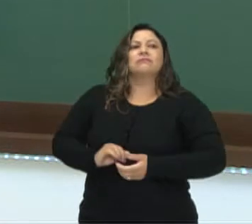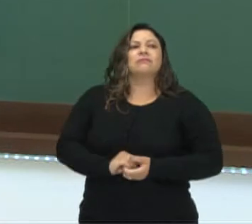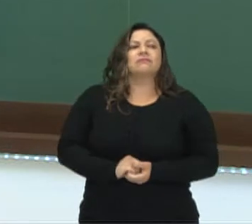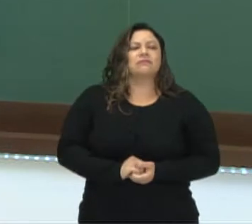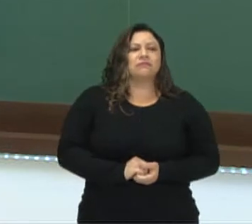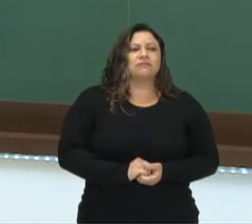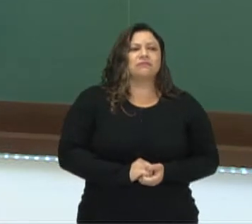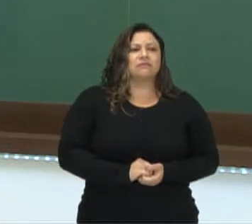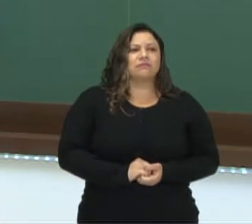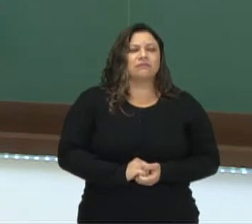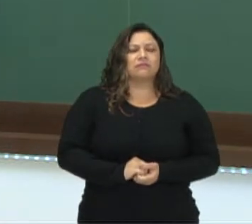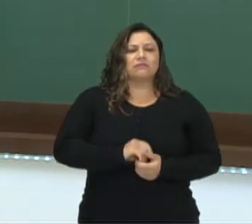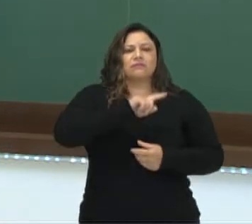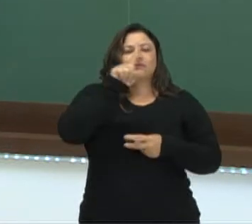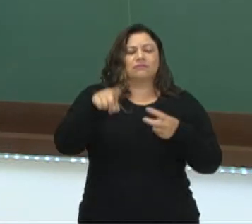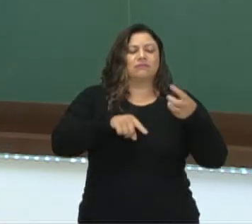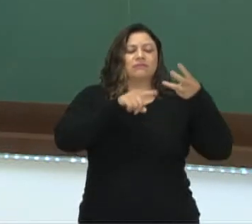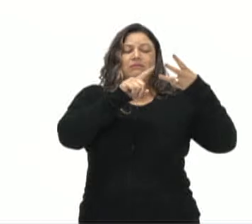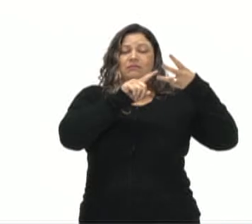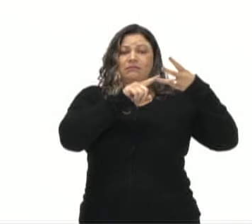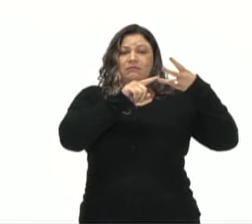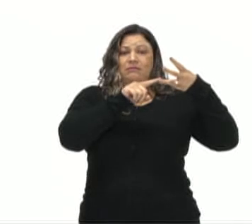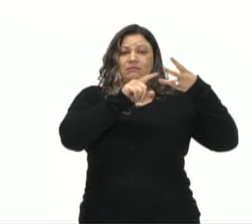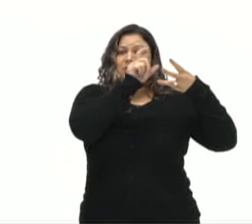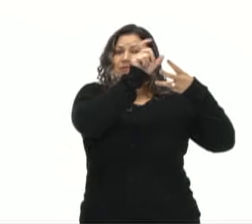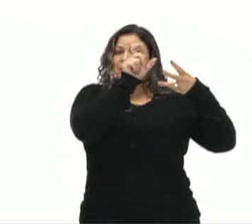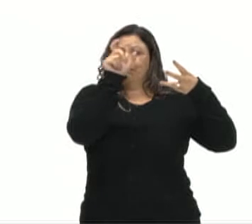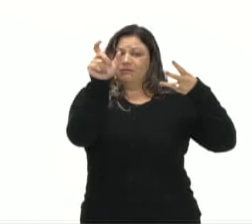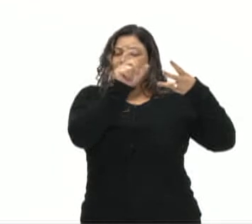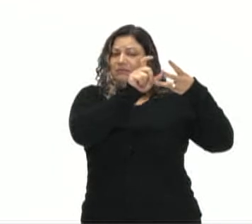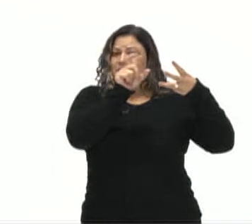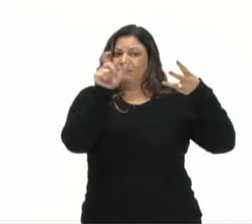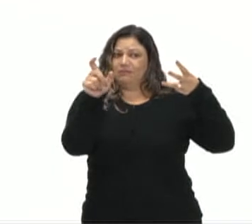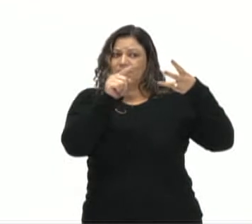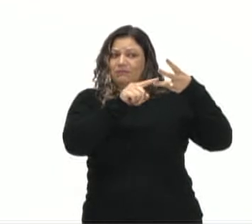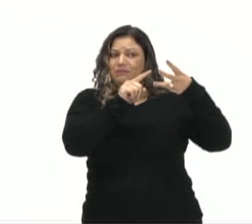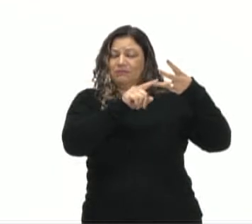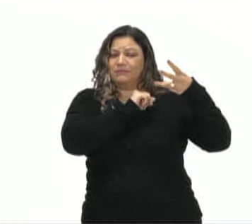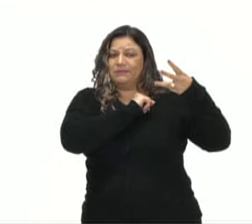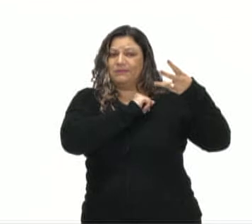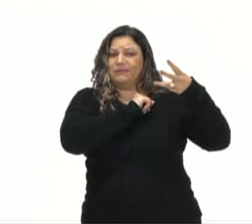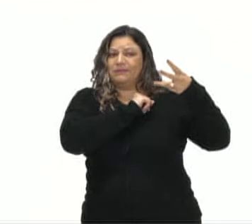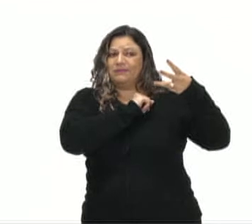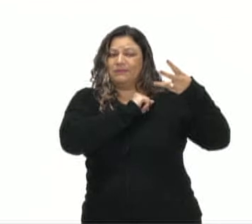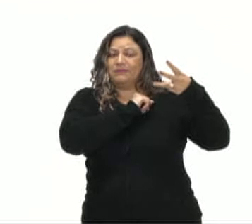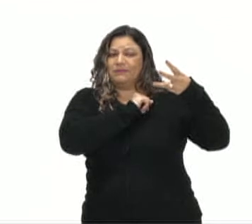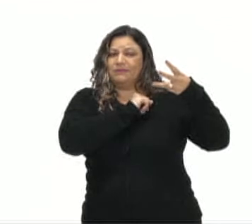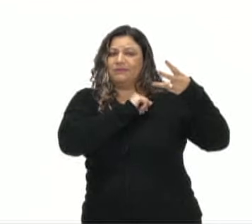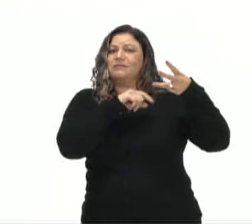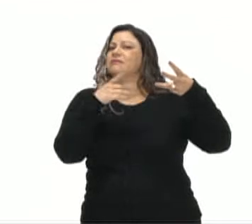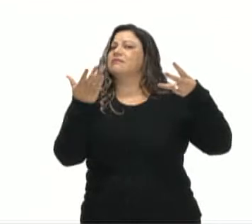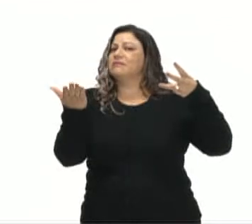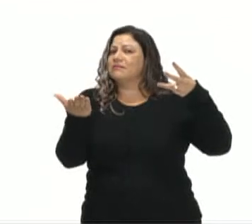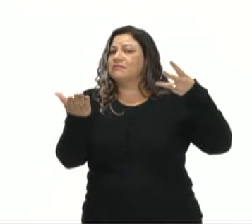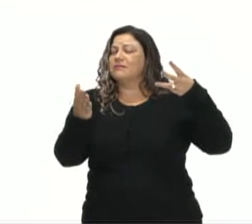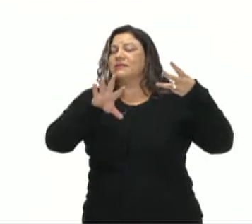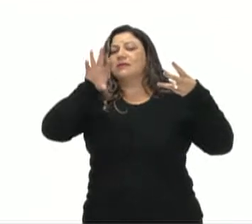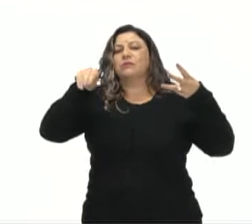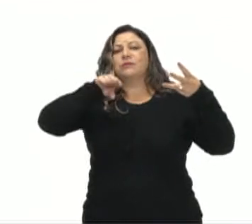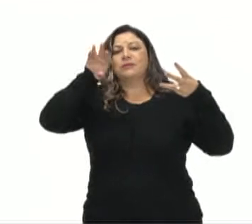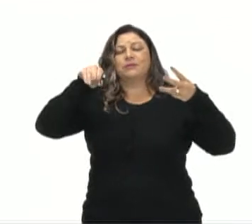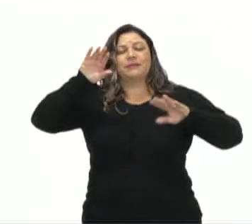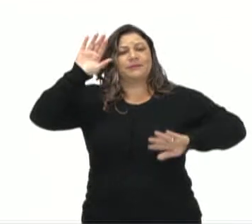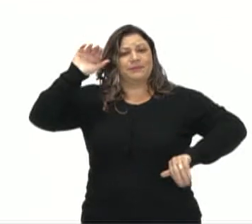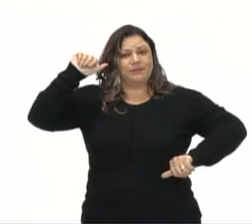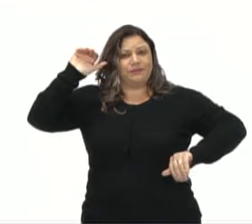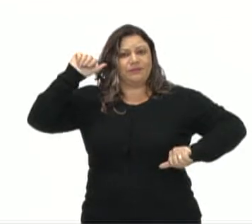Mafalda no terceiro quadrinho diz assim, habría que dar techo, trabajo, protección y